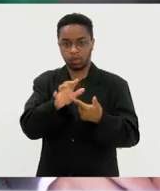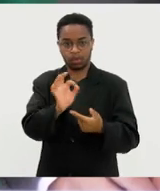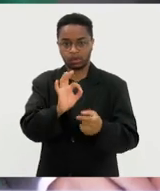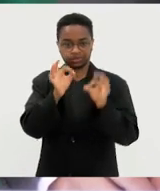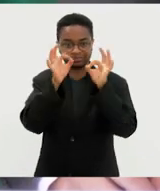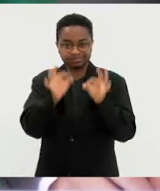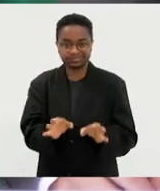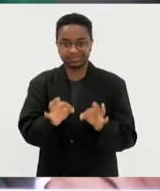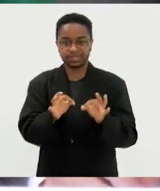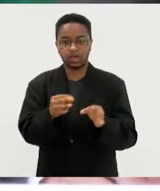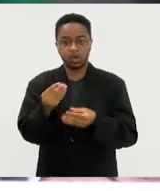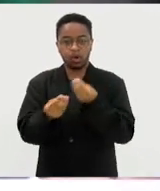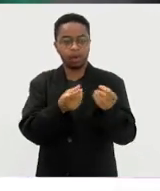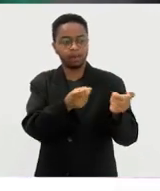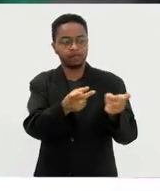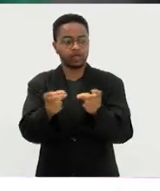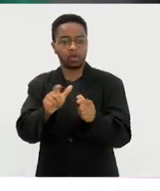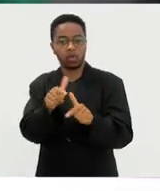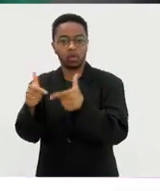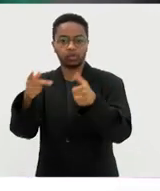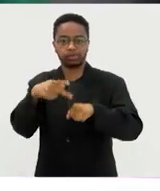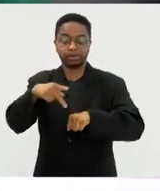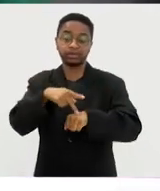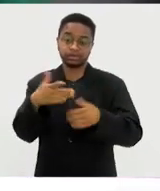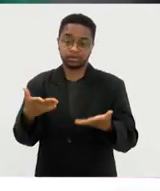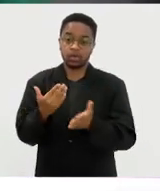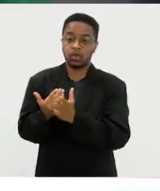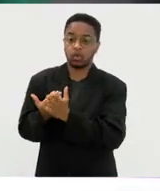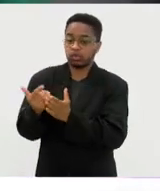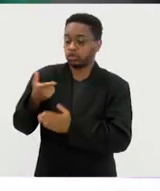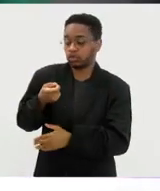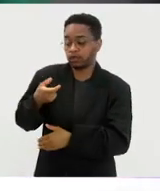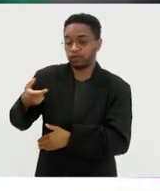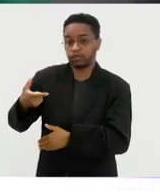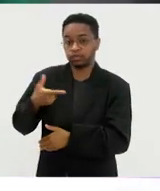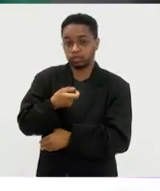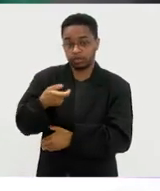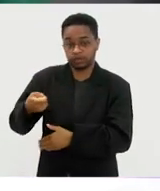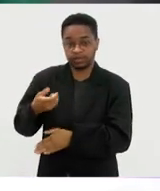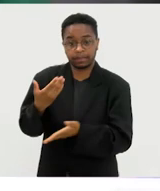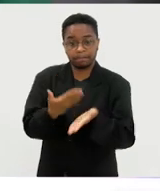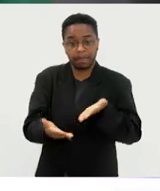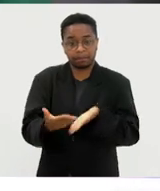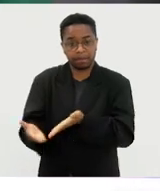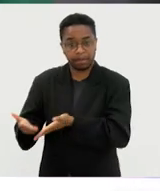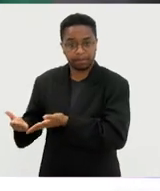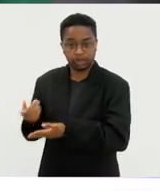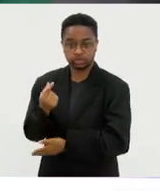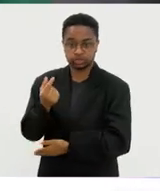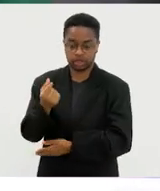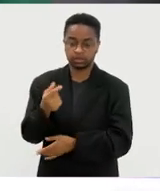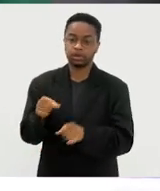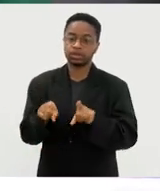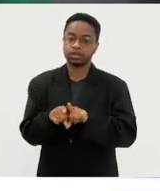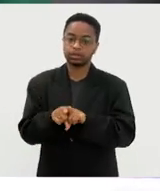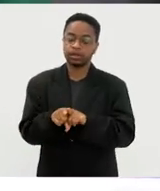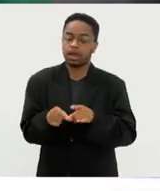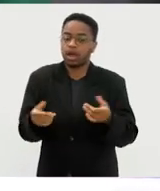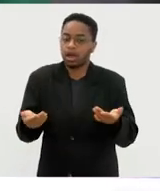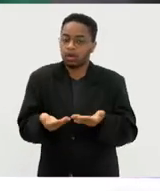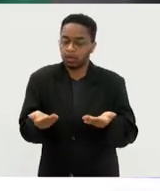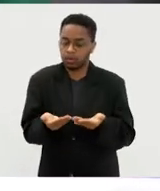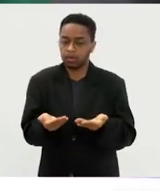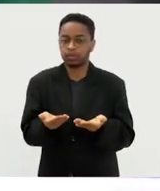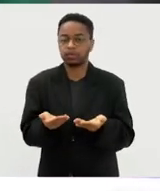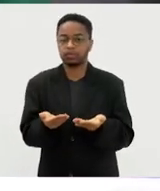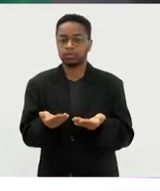mercado. Então, a gente está aí desde 2020 perdendo a arrecadação de royalties e participações especiais. E agora, essa